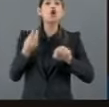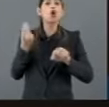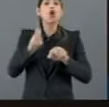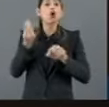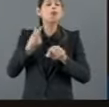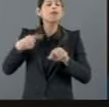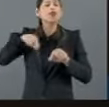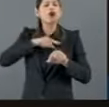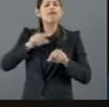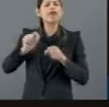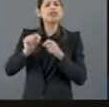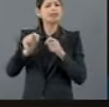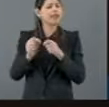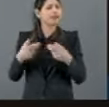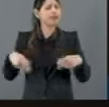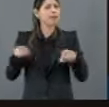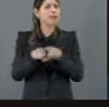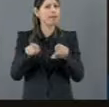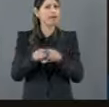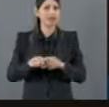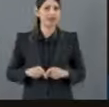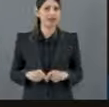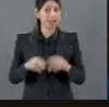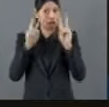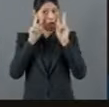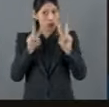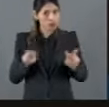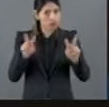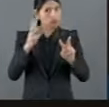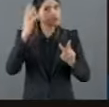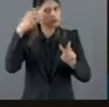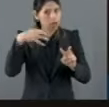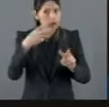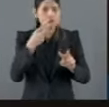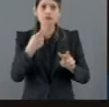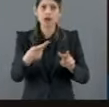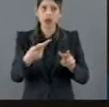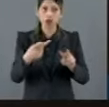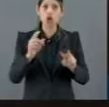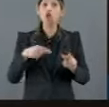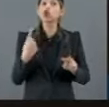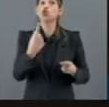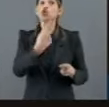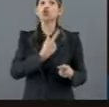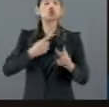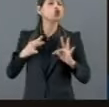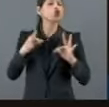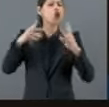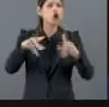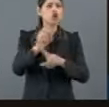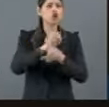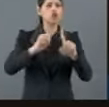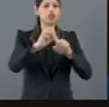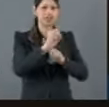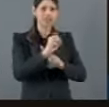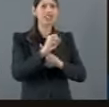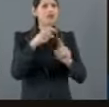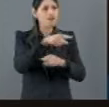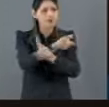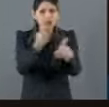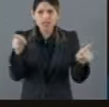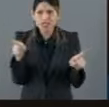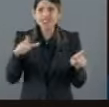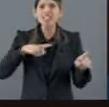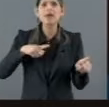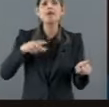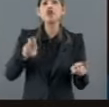fazer com isso. Olha, é muito sério o que eu vou falar agora. Nós todos, enquanto sociedade, vocês que estão aqui, nós aqui,